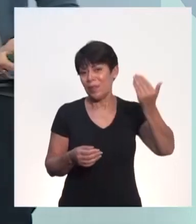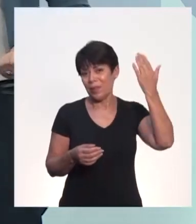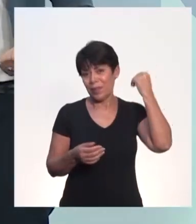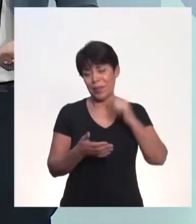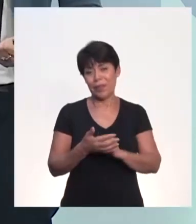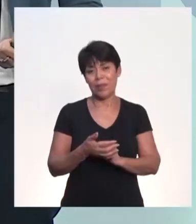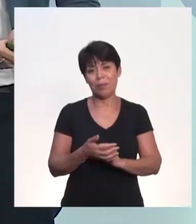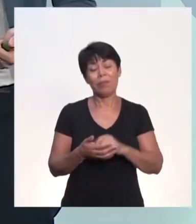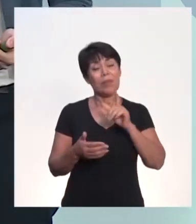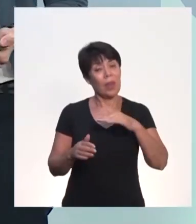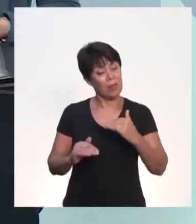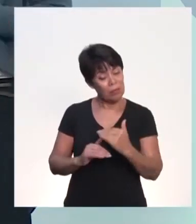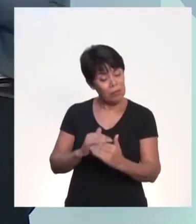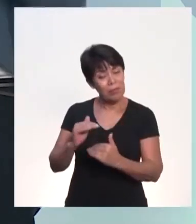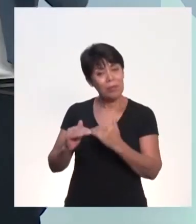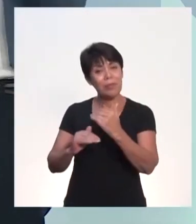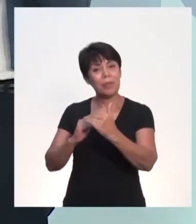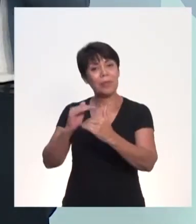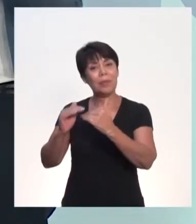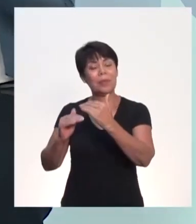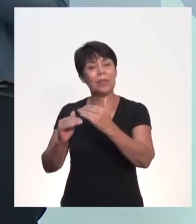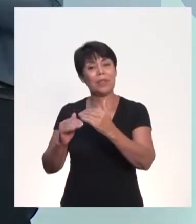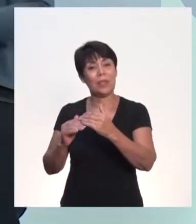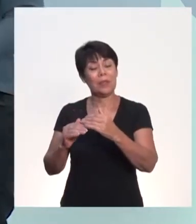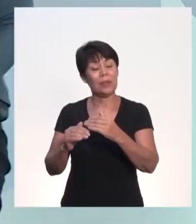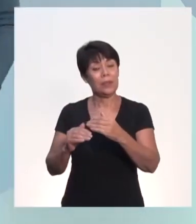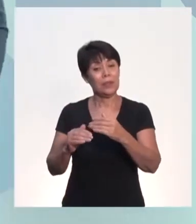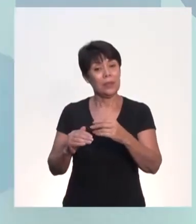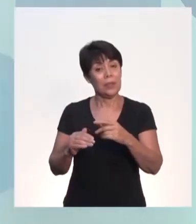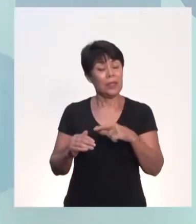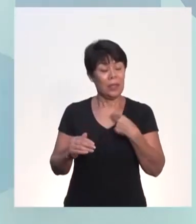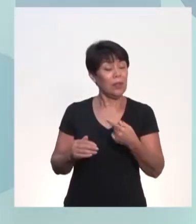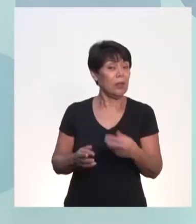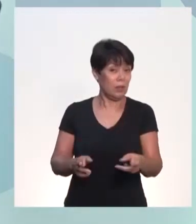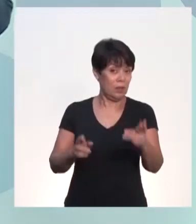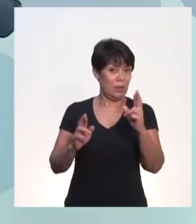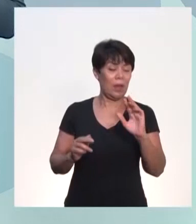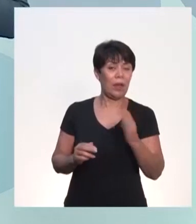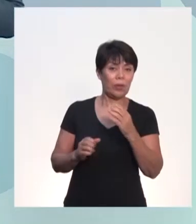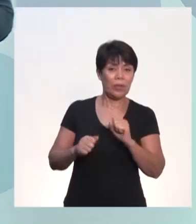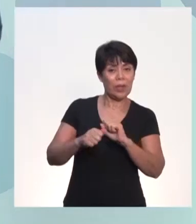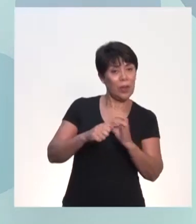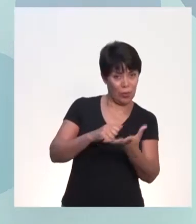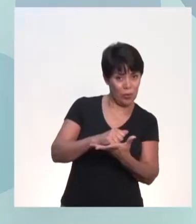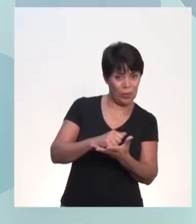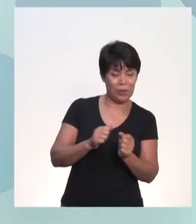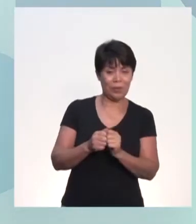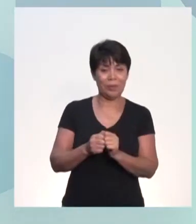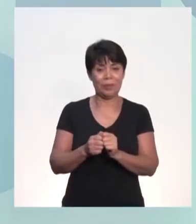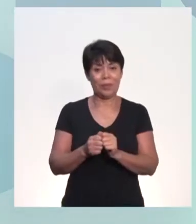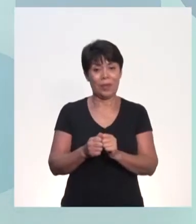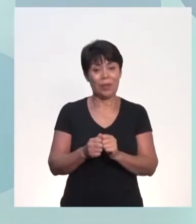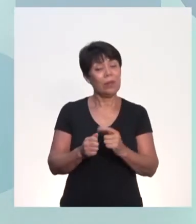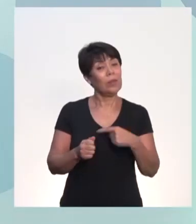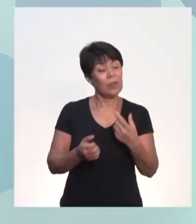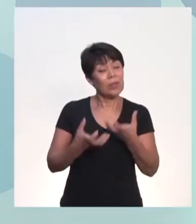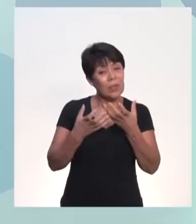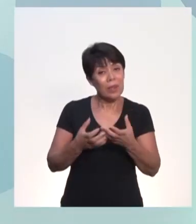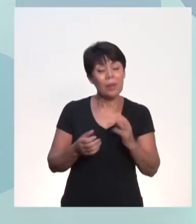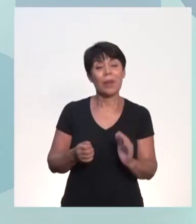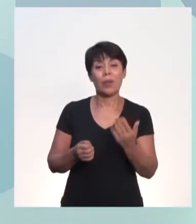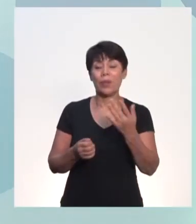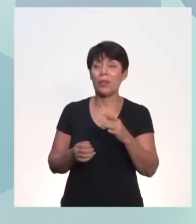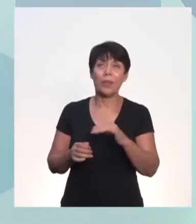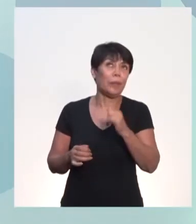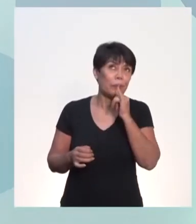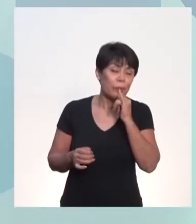o processo do que a gente espera que aconteça com o coronavírus. É isso daqui que a gente quer que aconteça, por um